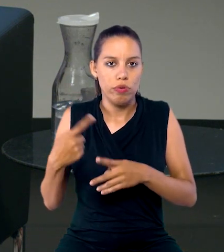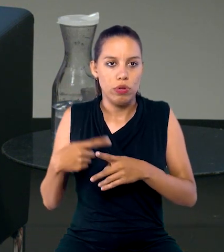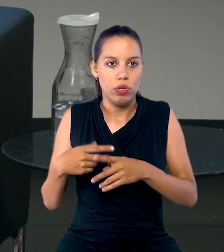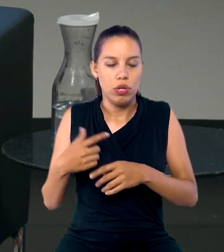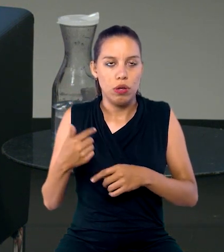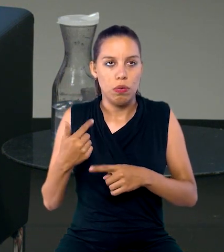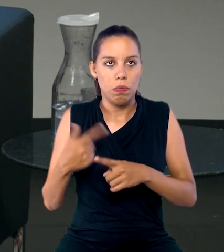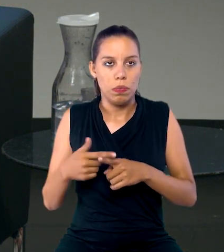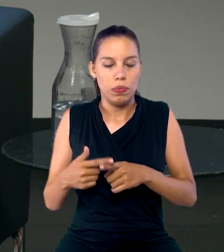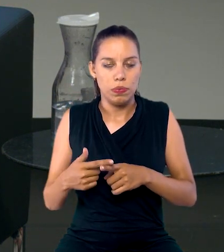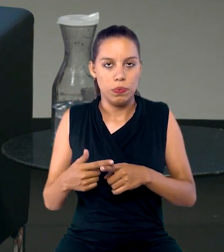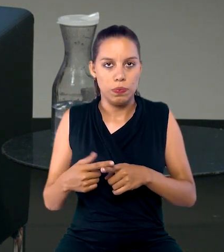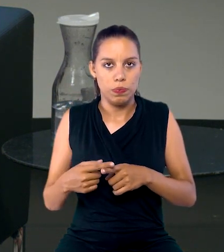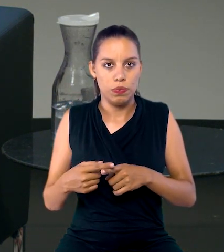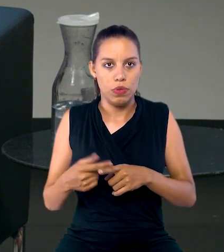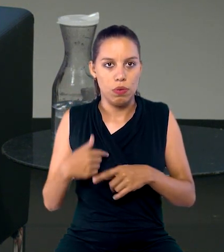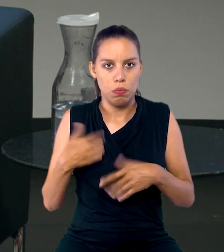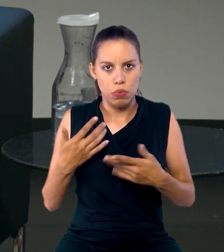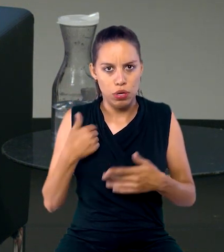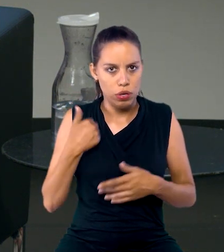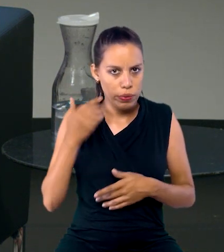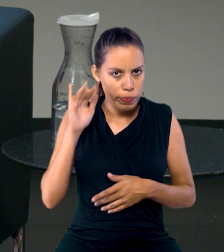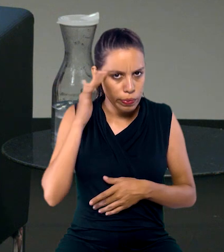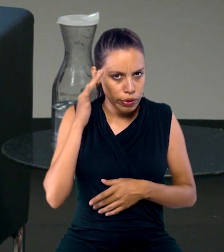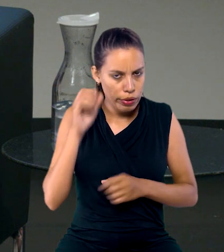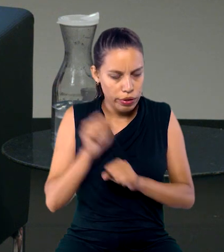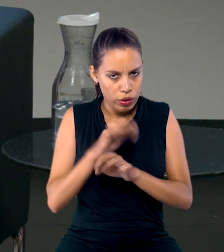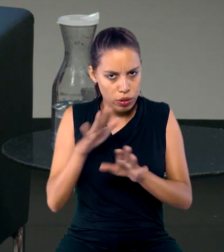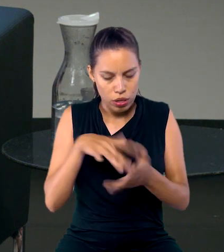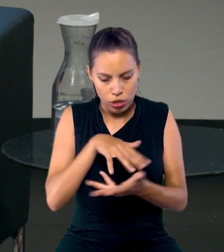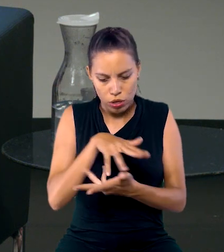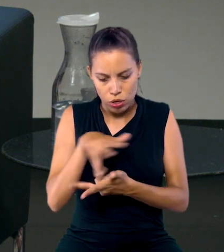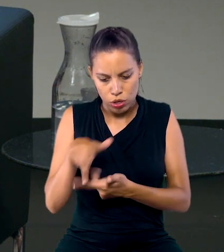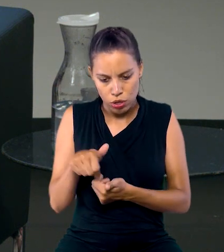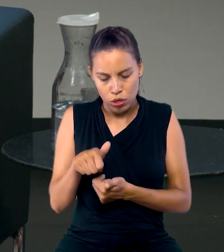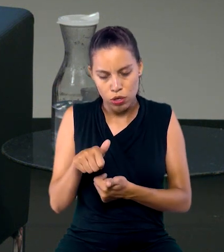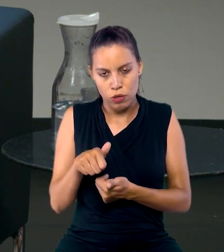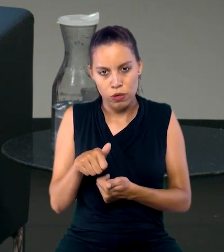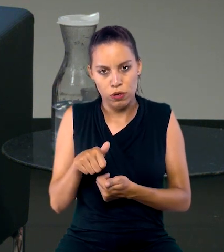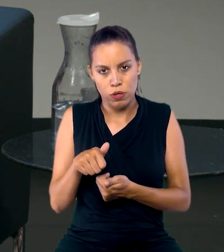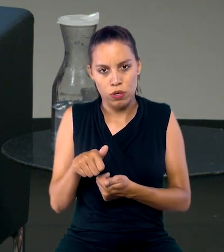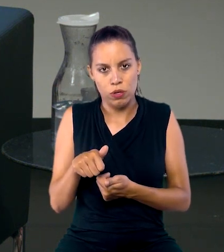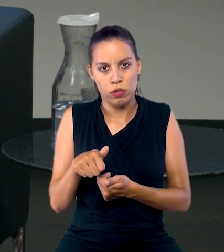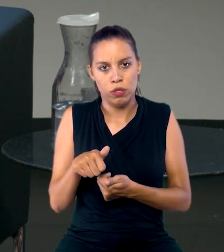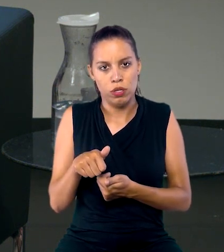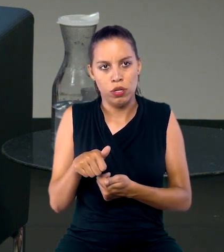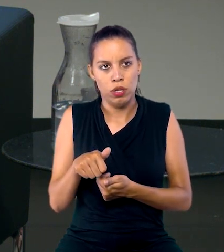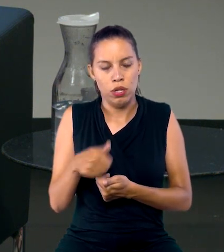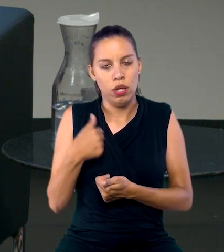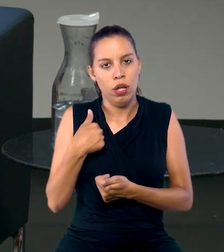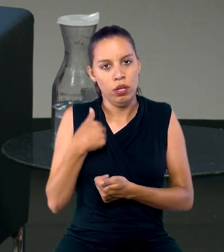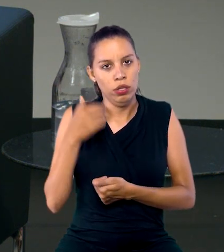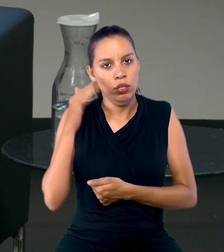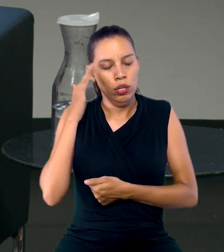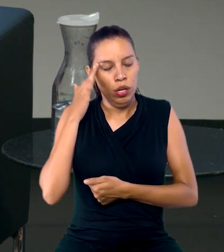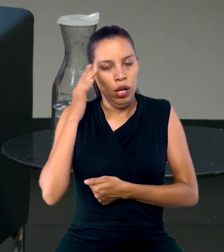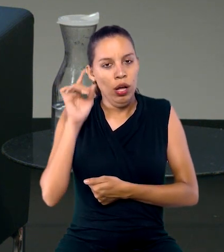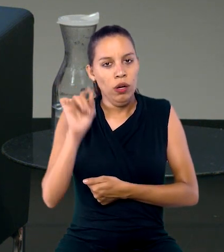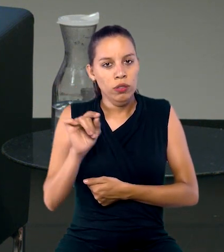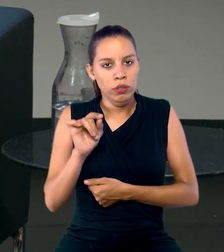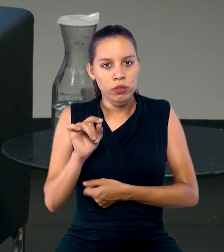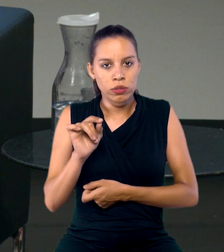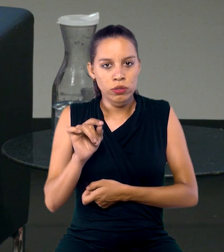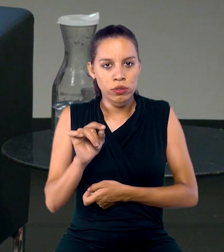também, né, quando eu entendo os centros do mundo, o deslocamento de centralidades, a gente